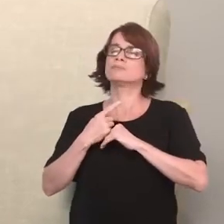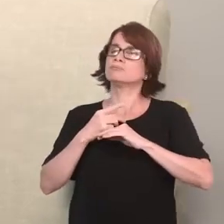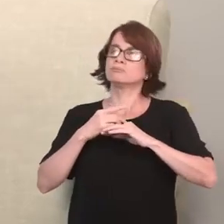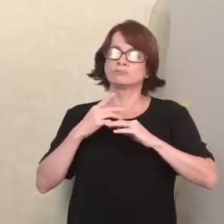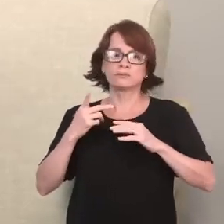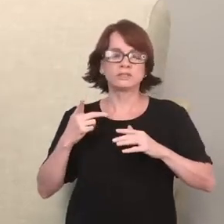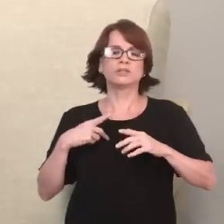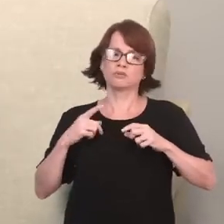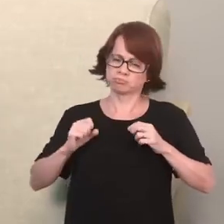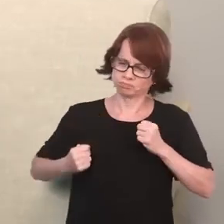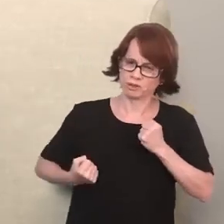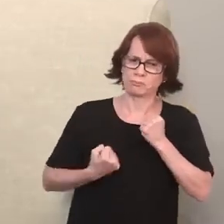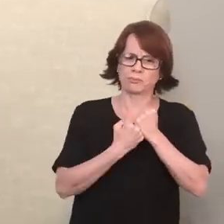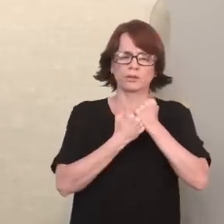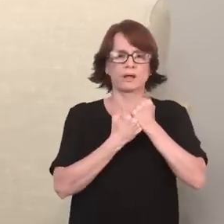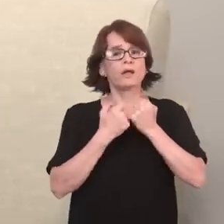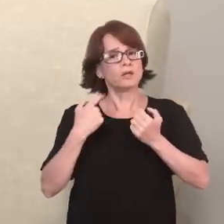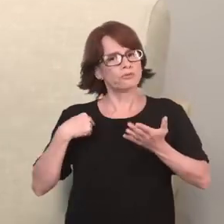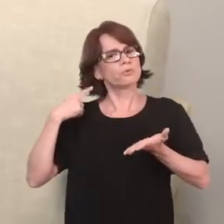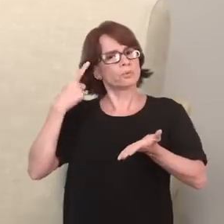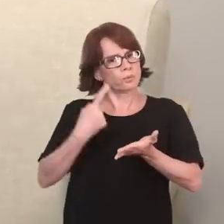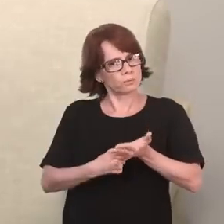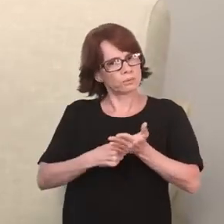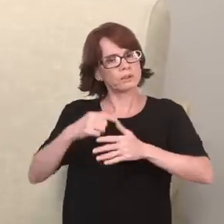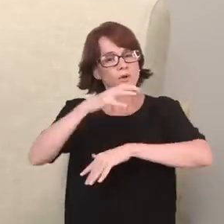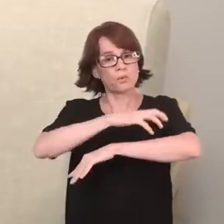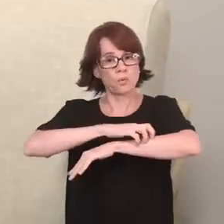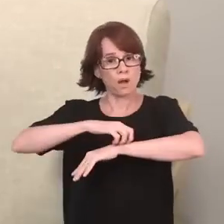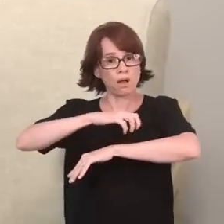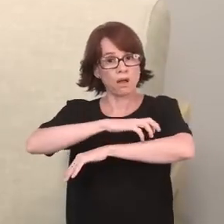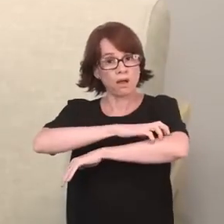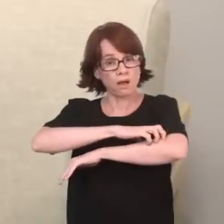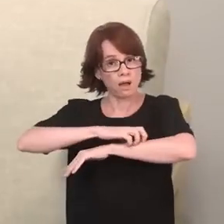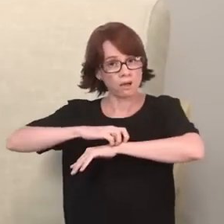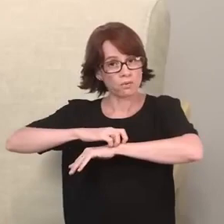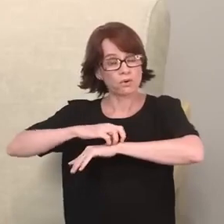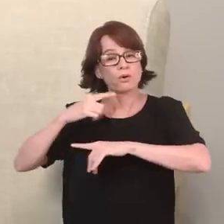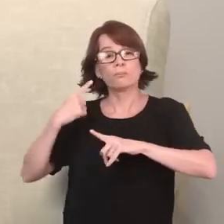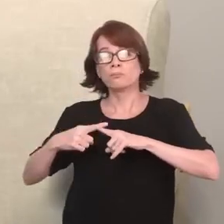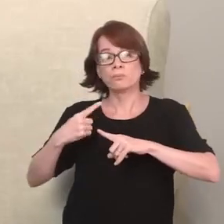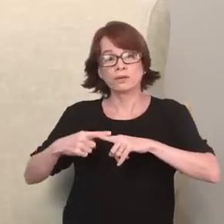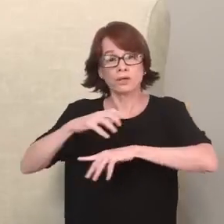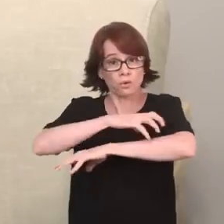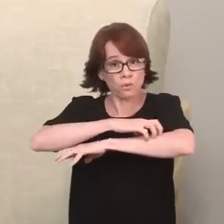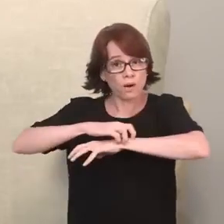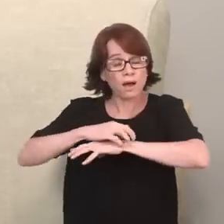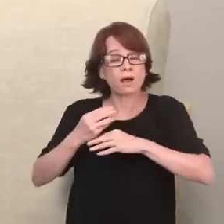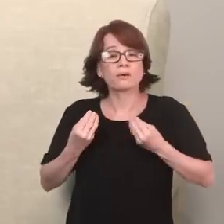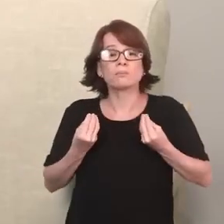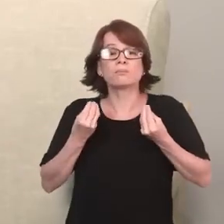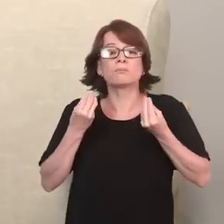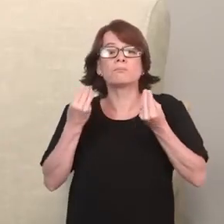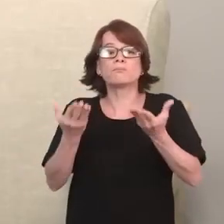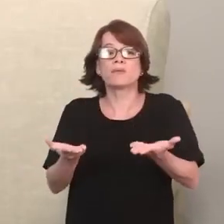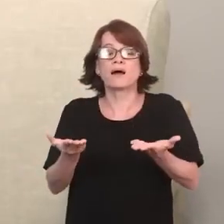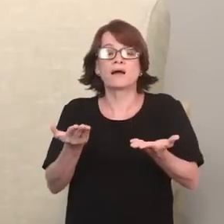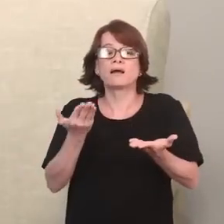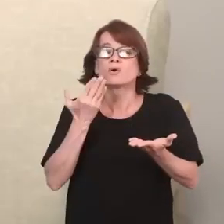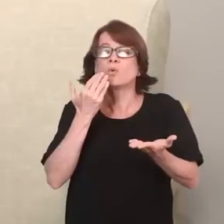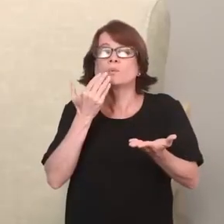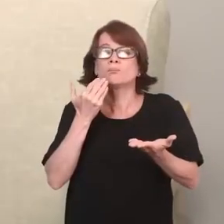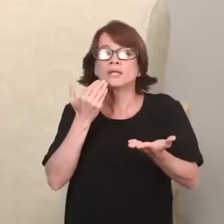continuar completamente comprometida com o agro, porque, gente, o agro é o que põe a comida na nossa mesa, né? E a comida